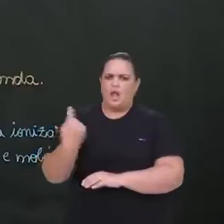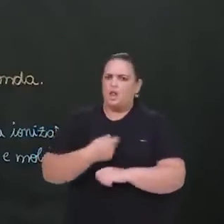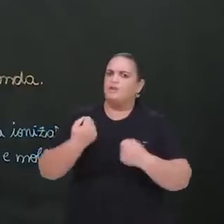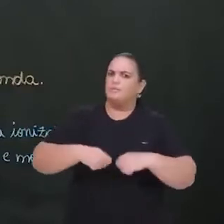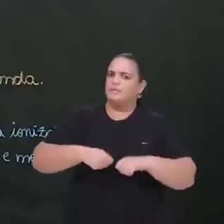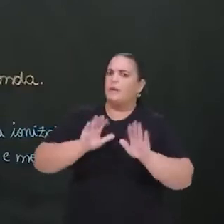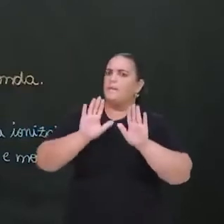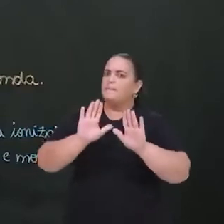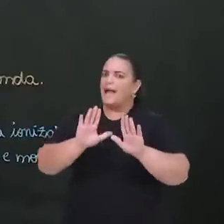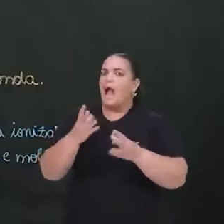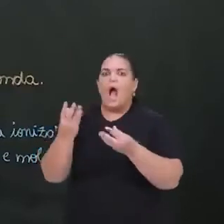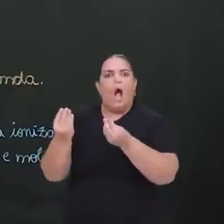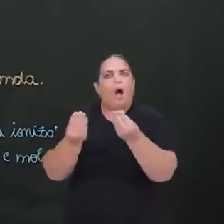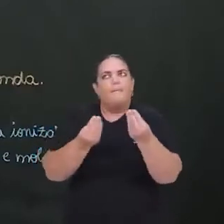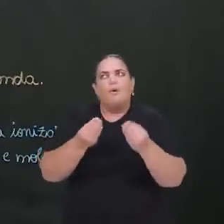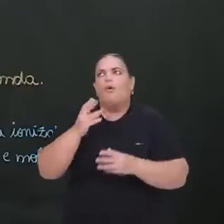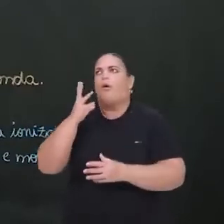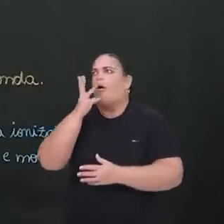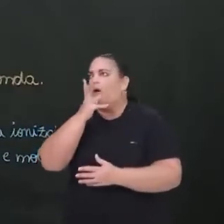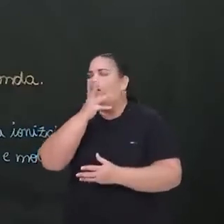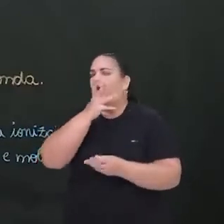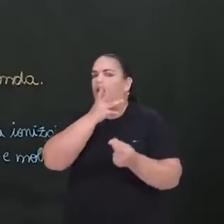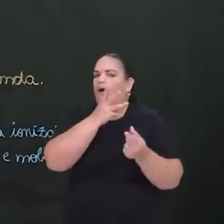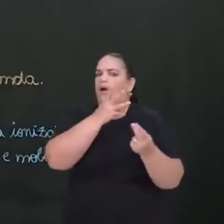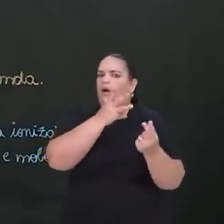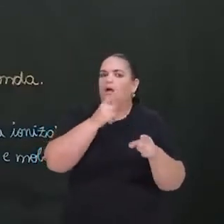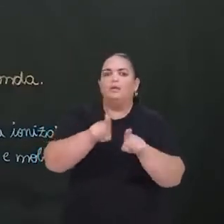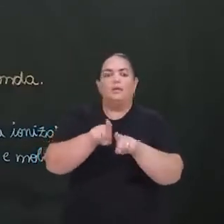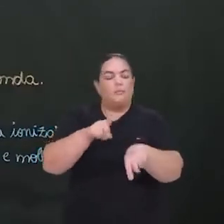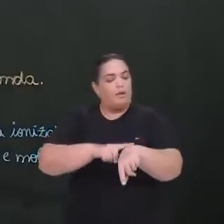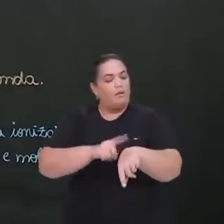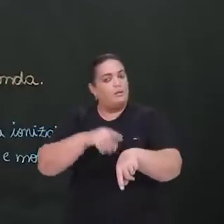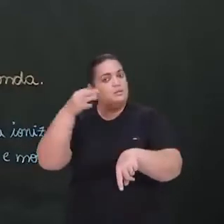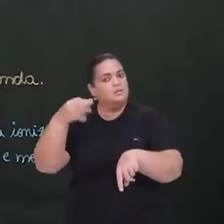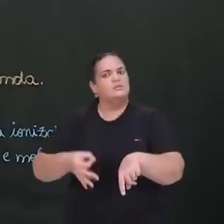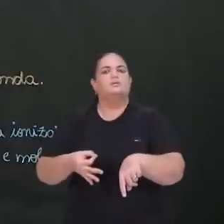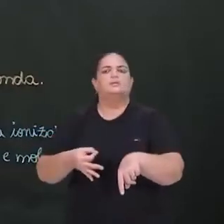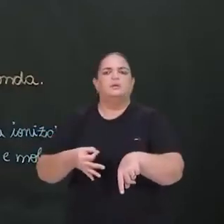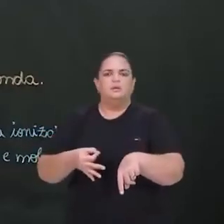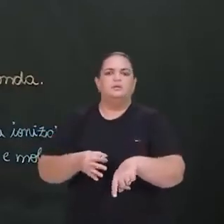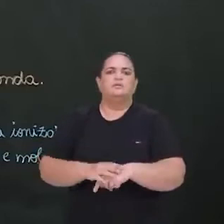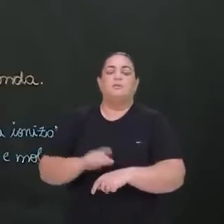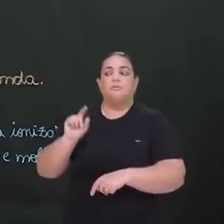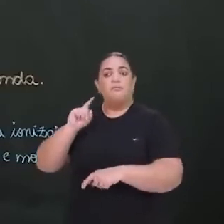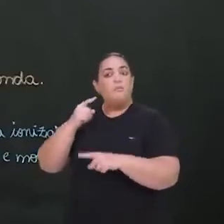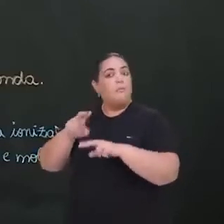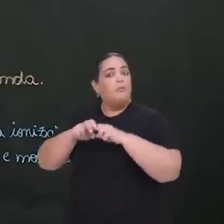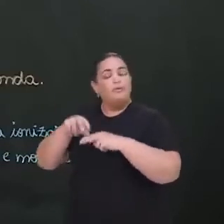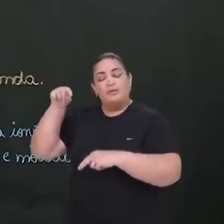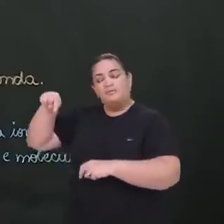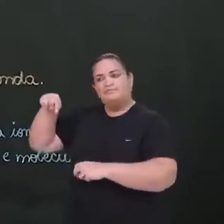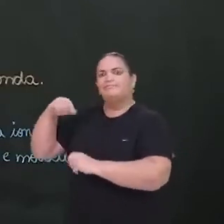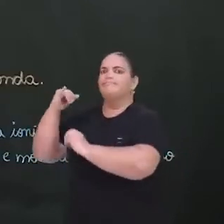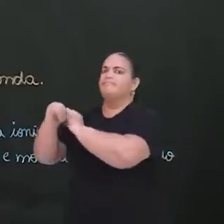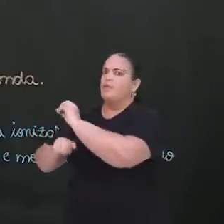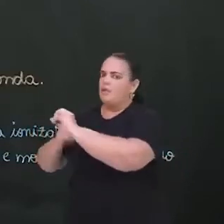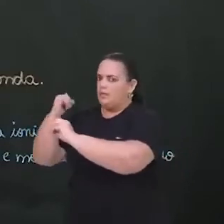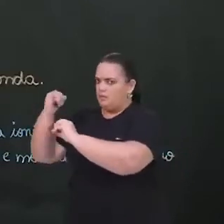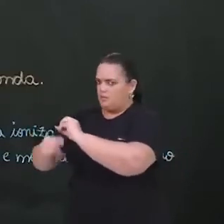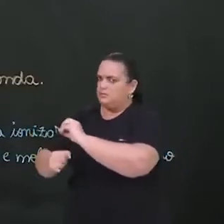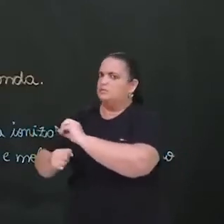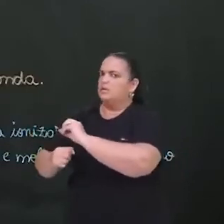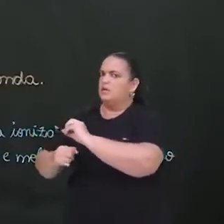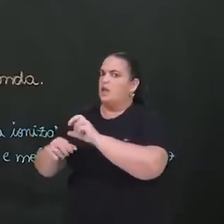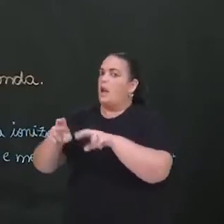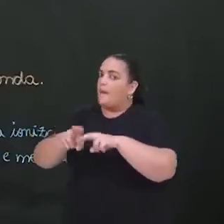a intensidade, o horário, afinal, é uma radiação ionizante. Por isso a gente usa o protetor solar, para